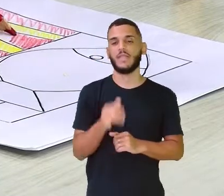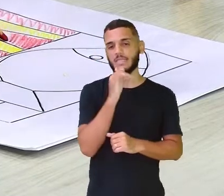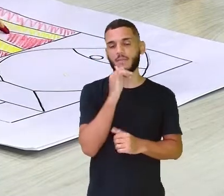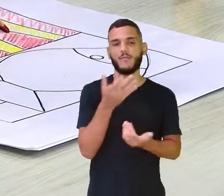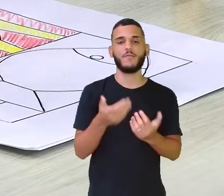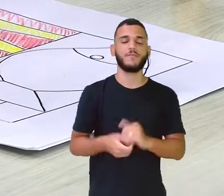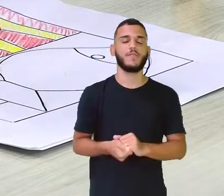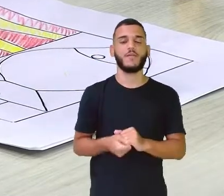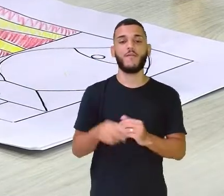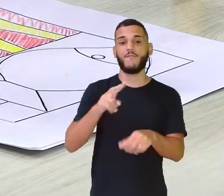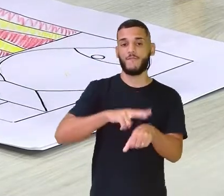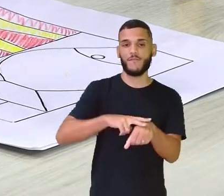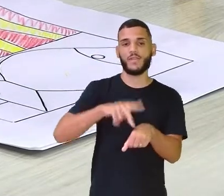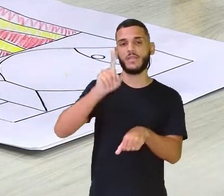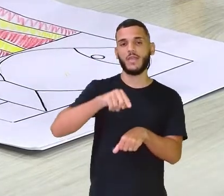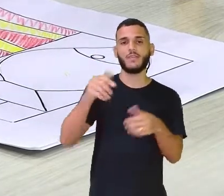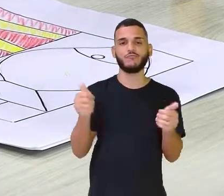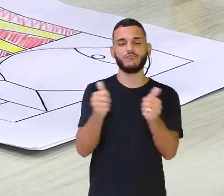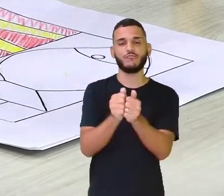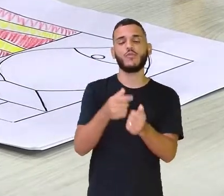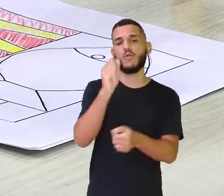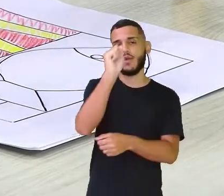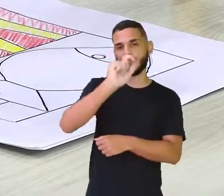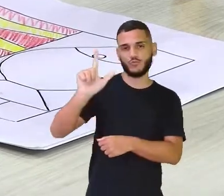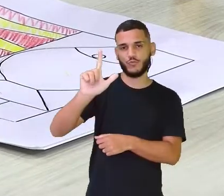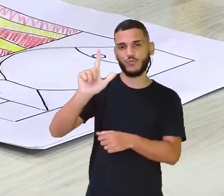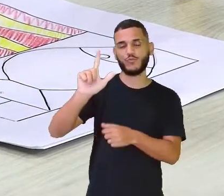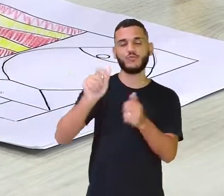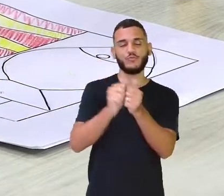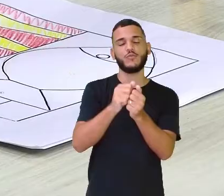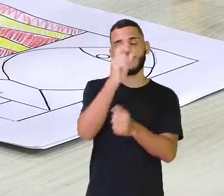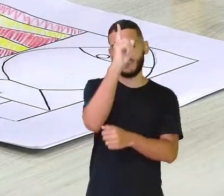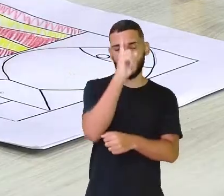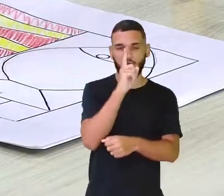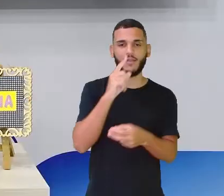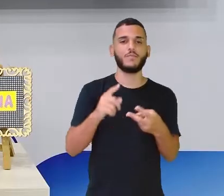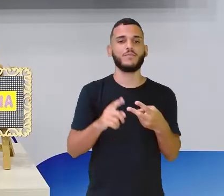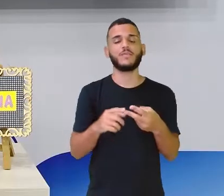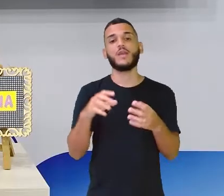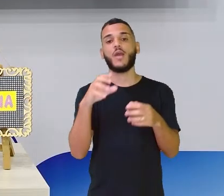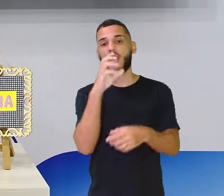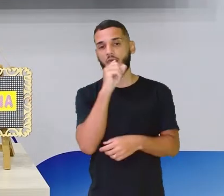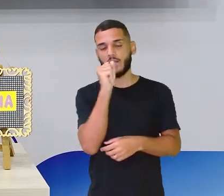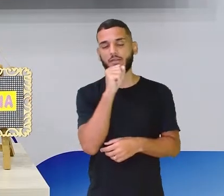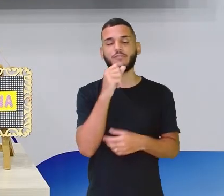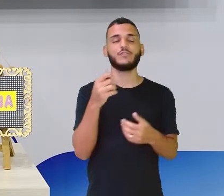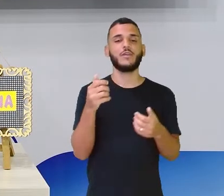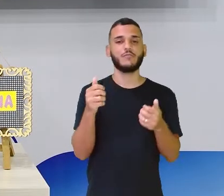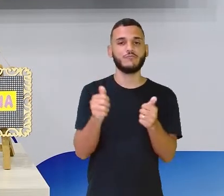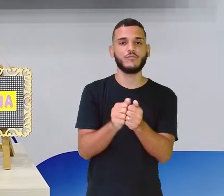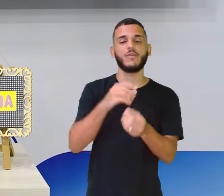ele surge da mistura do azul com o amarelo. E o laranja surge da mistura